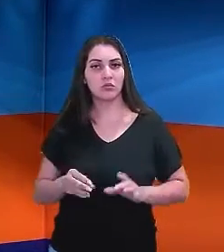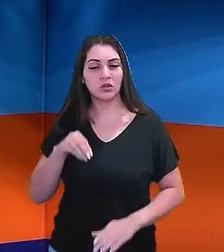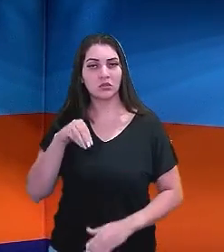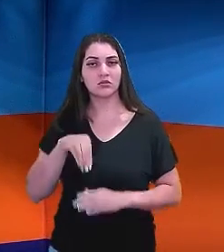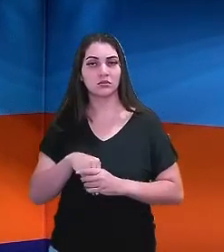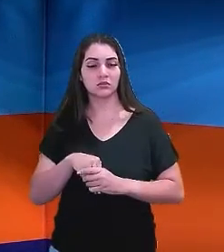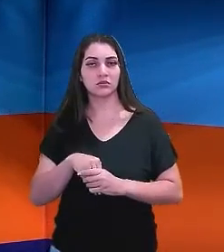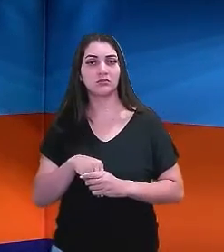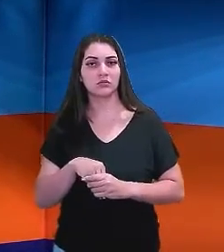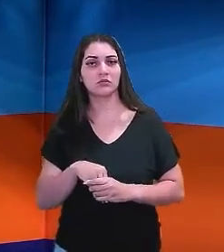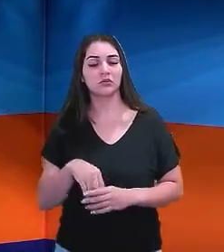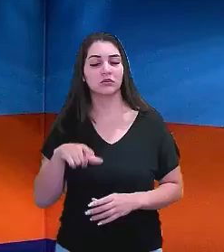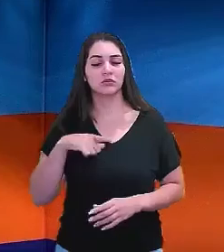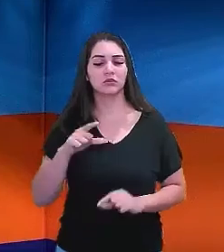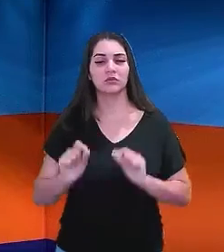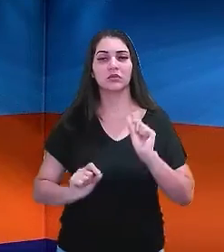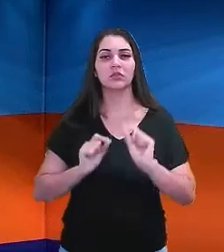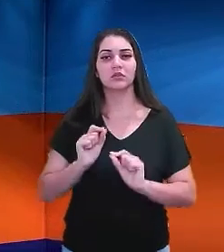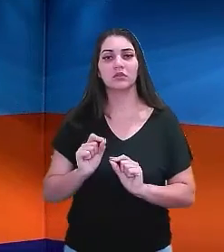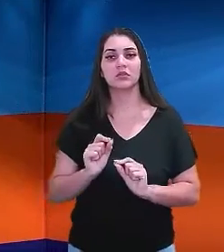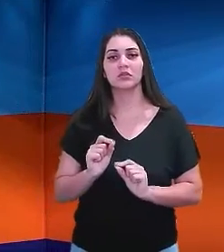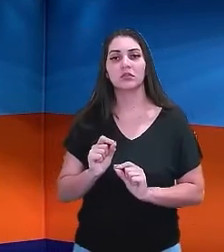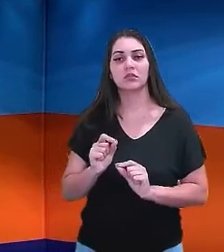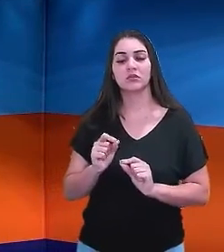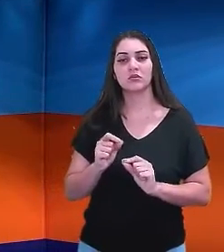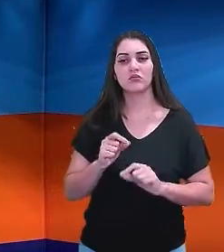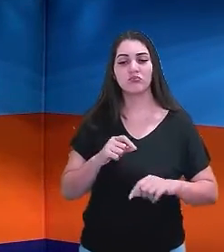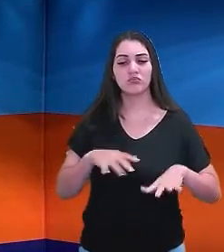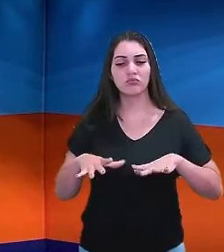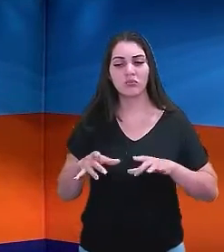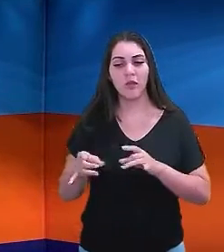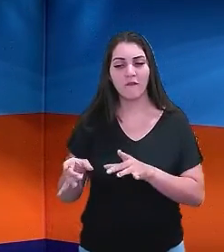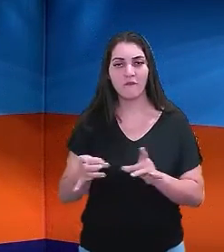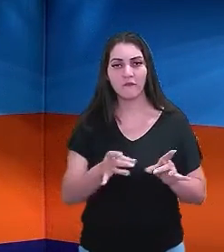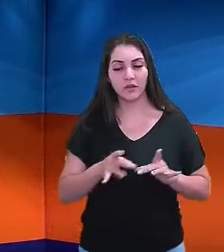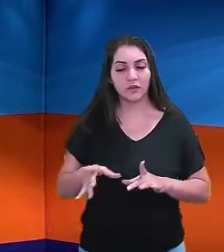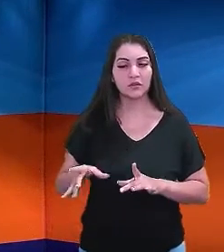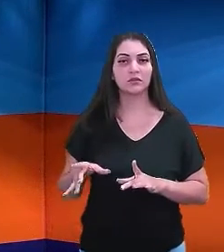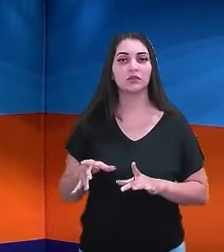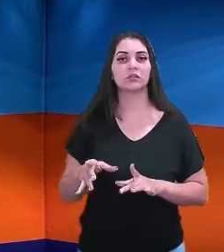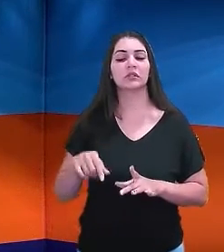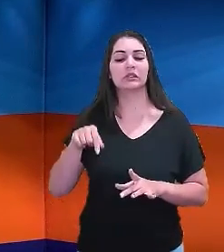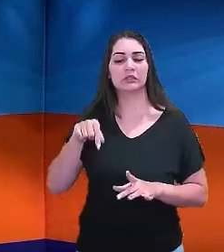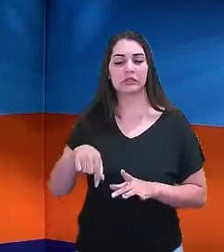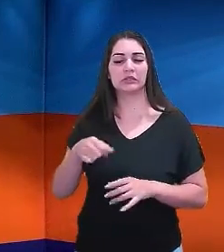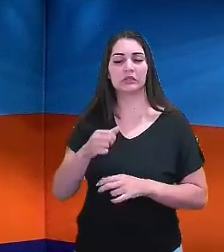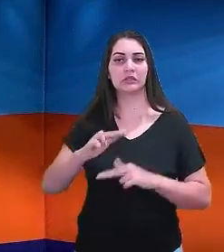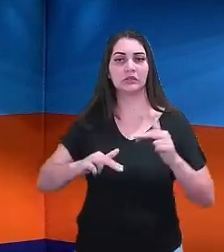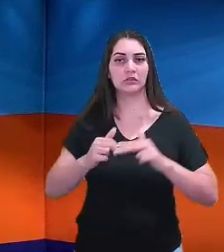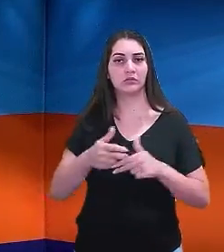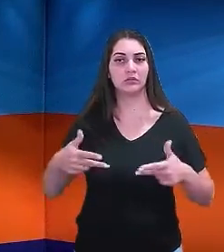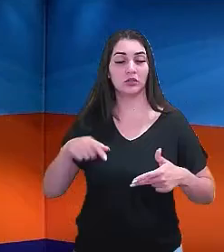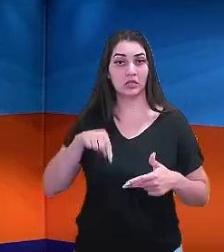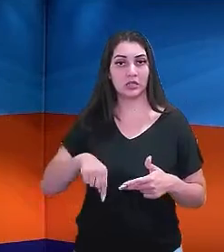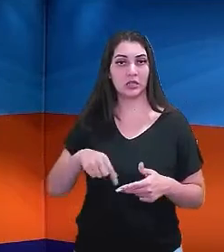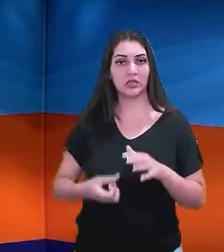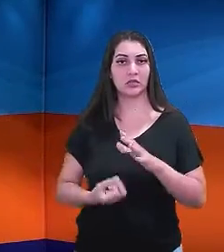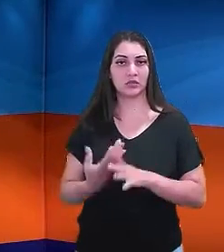interno ele tivesse uma circulação dos produtos que aqui eram